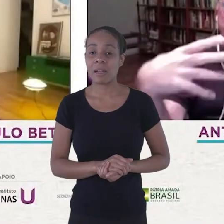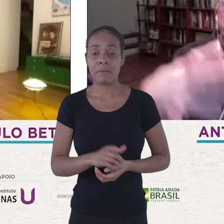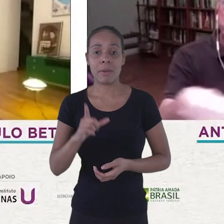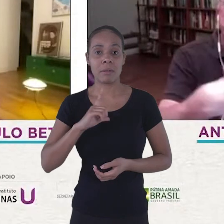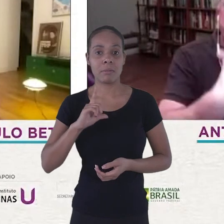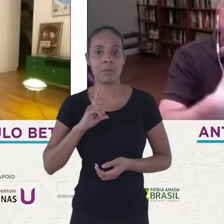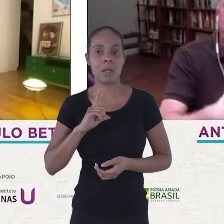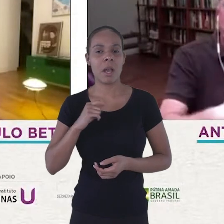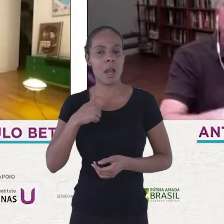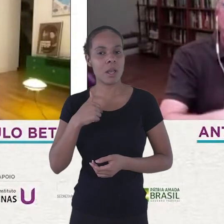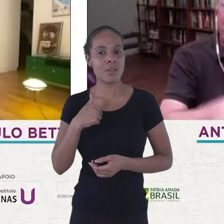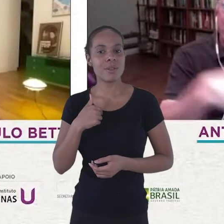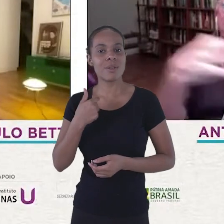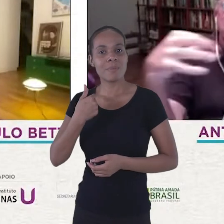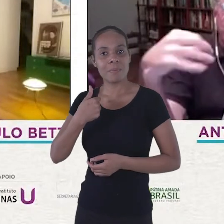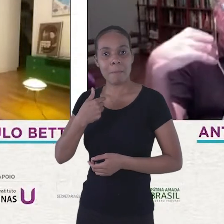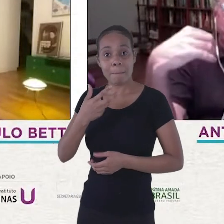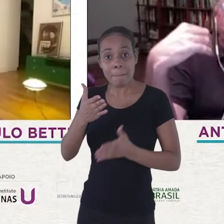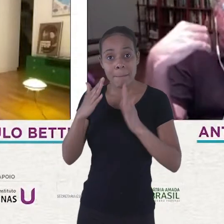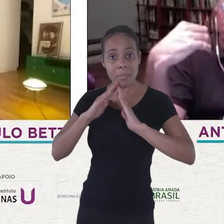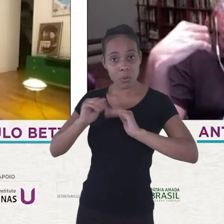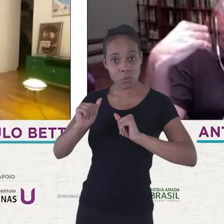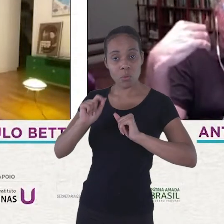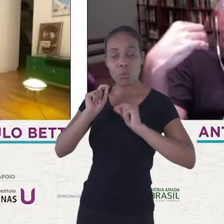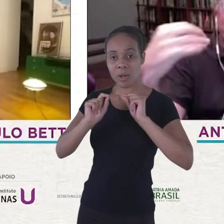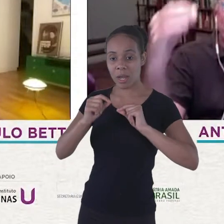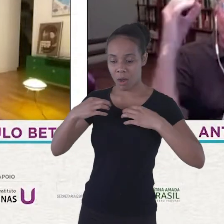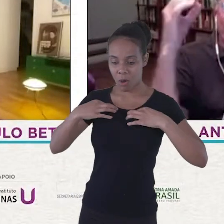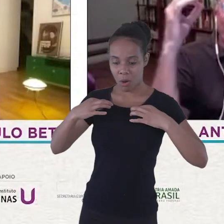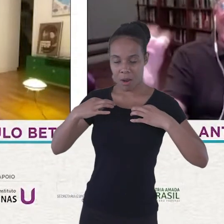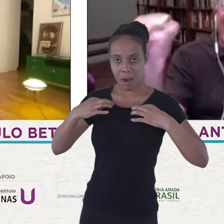eu levasse um brinde pro Galvão. Eu levei uma camisa do Botafogo.